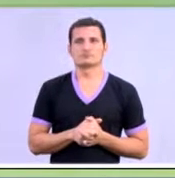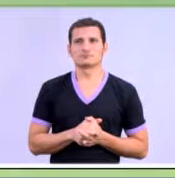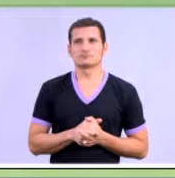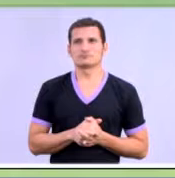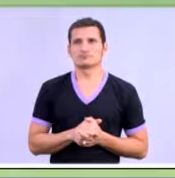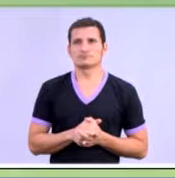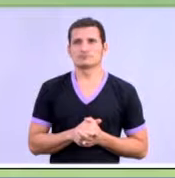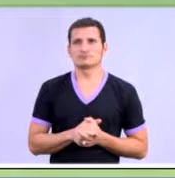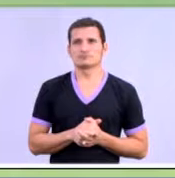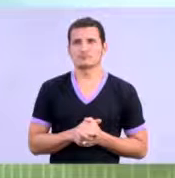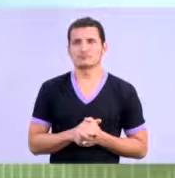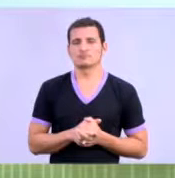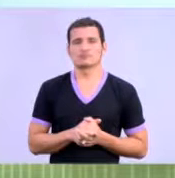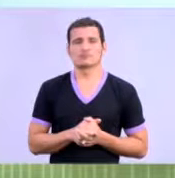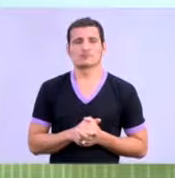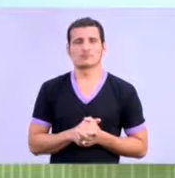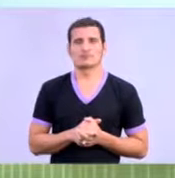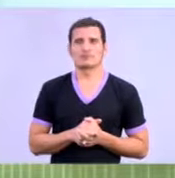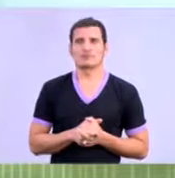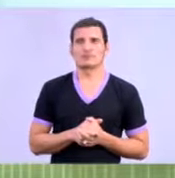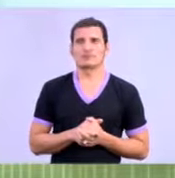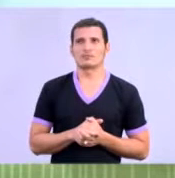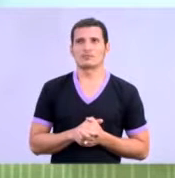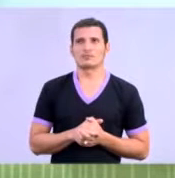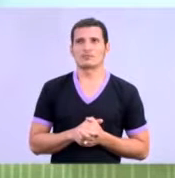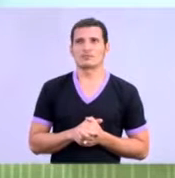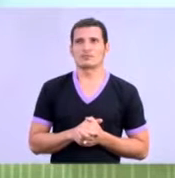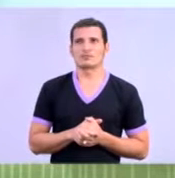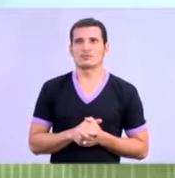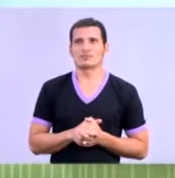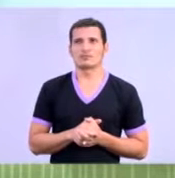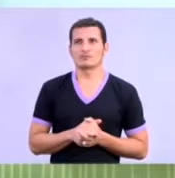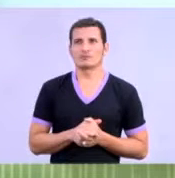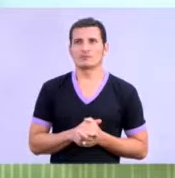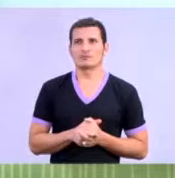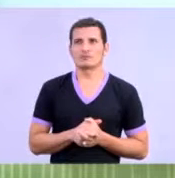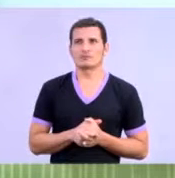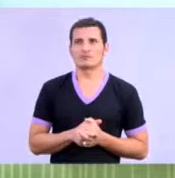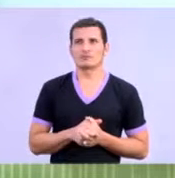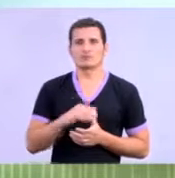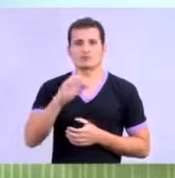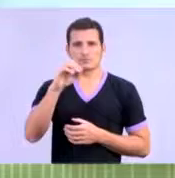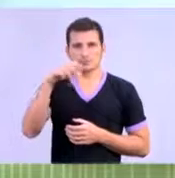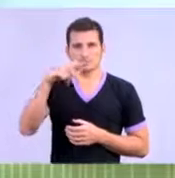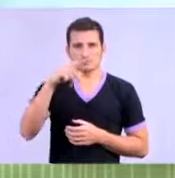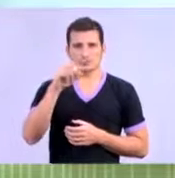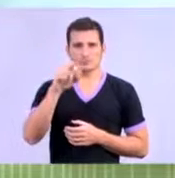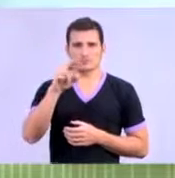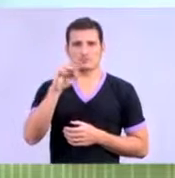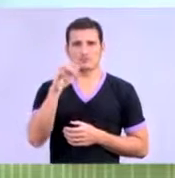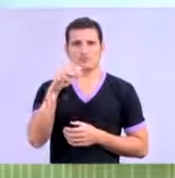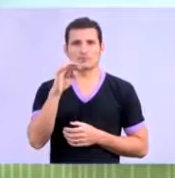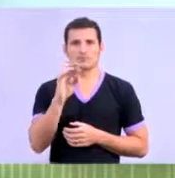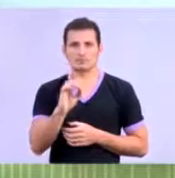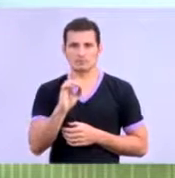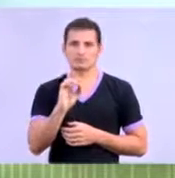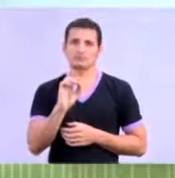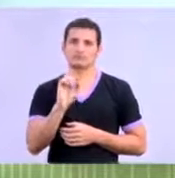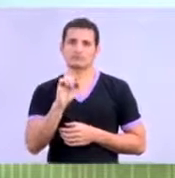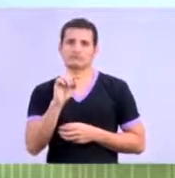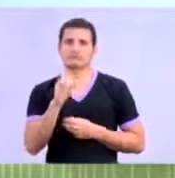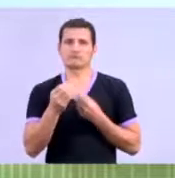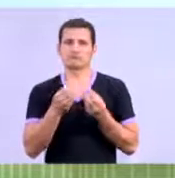o informatiquês, é o que a gente usa no dia a dia. Para definir o comportamento, a gente fala, vamos definir os métodos do